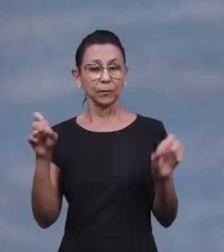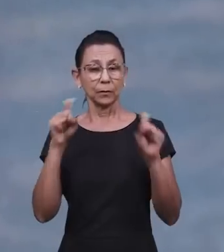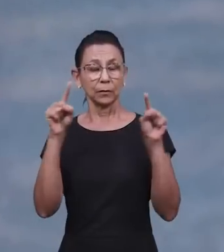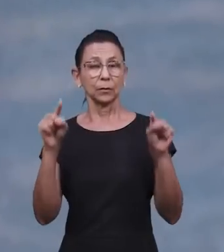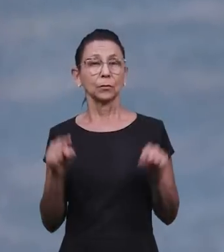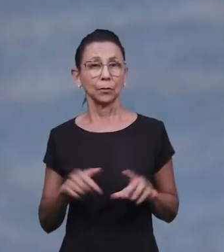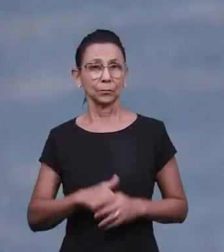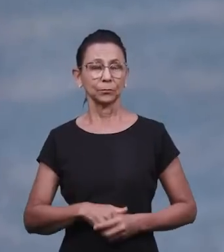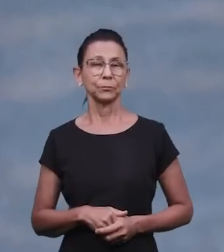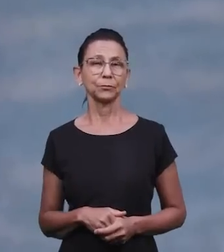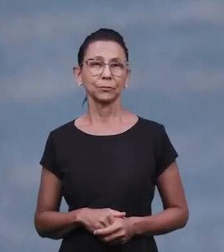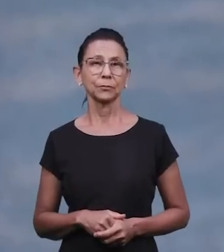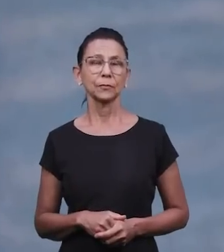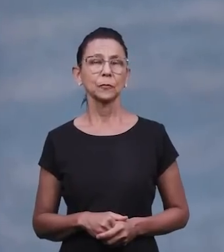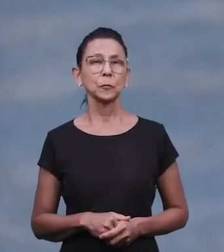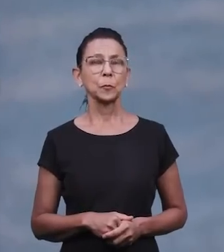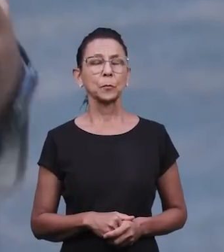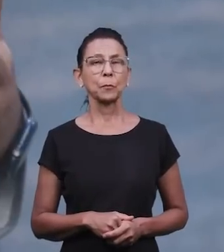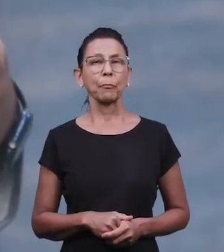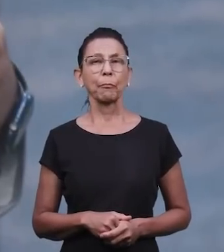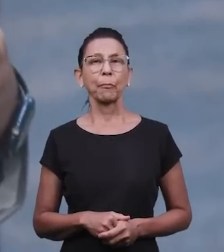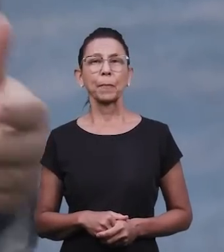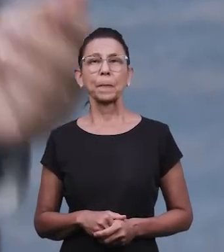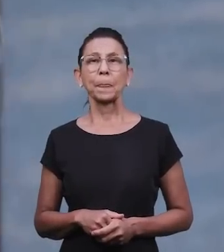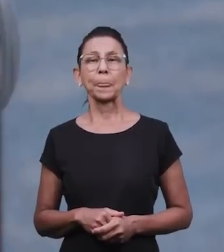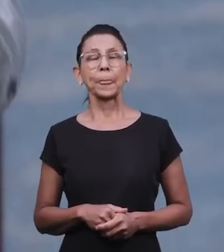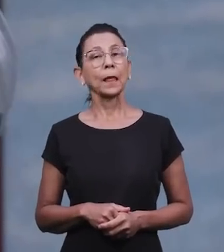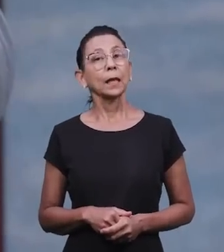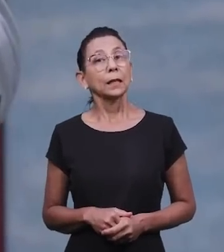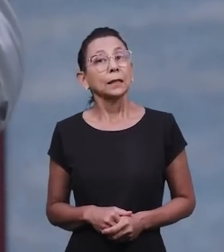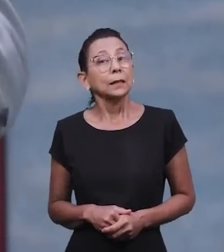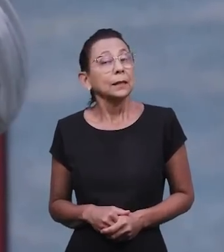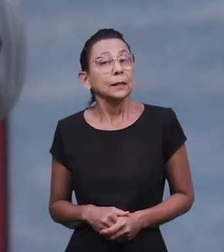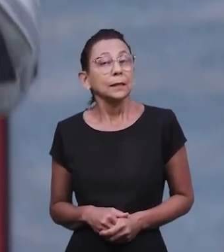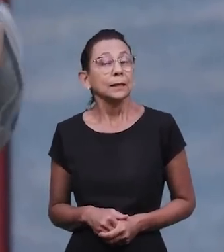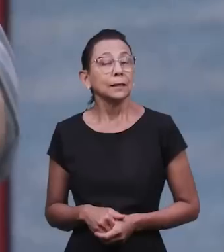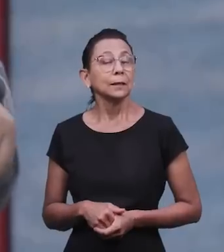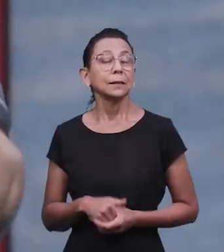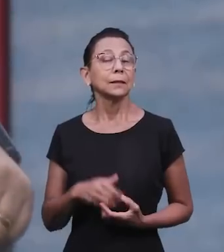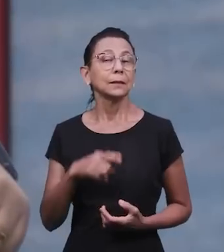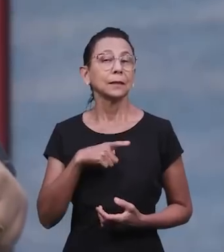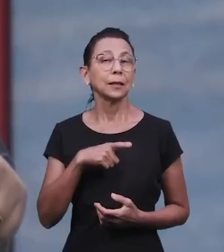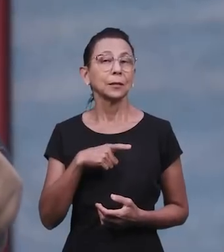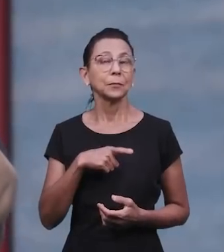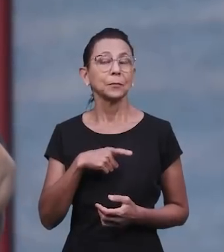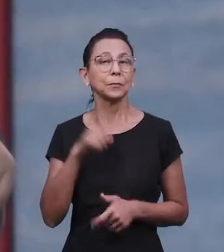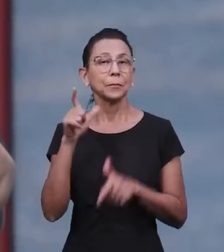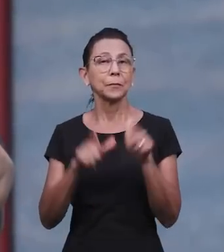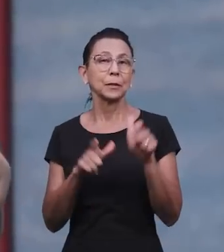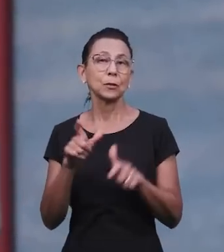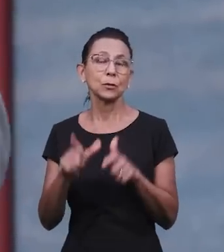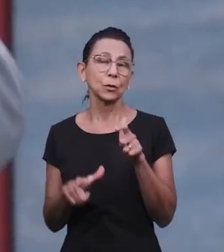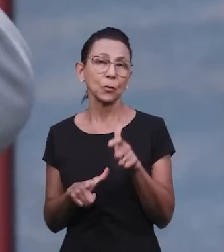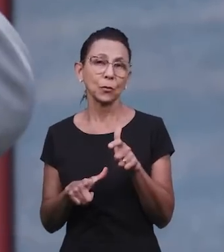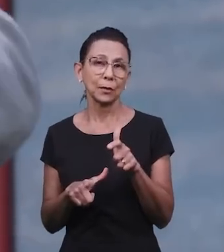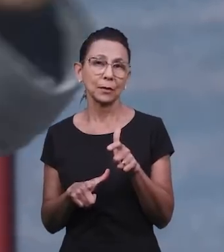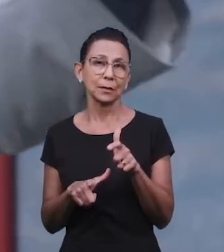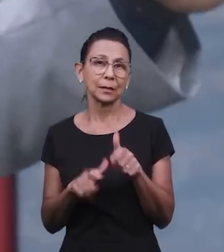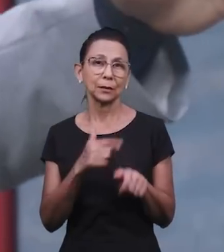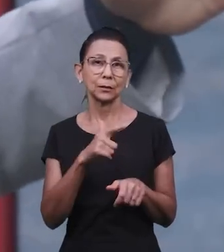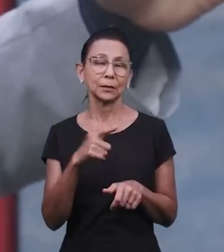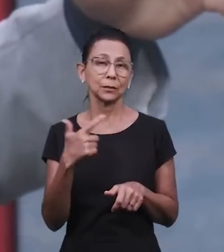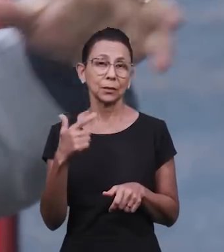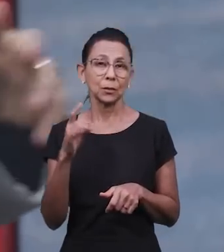você viveu isso, essa experiência de assistir. Mas tem pessoas que vão assistir esse programa e não no momento de transmissão. E a gente está construindo